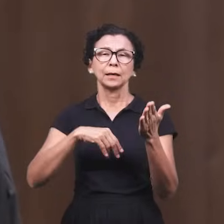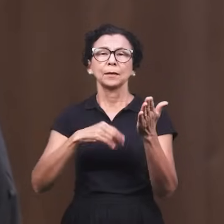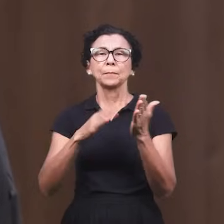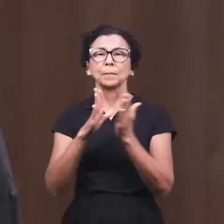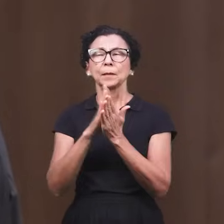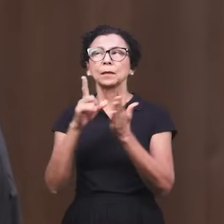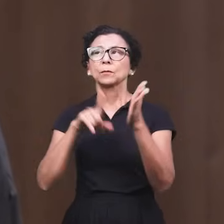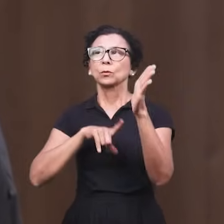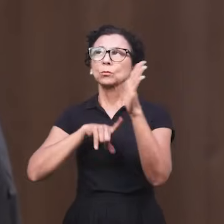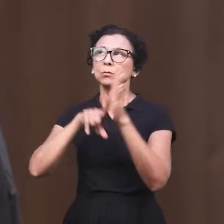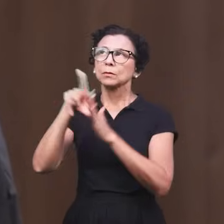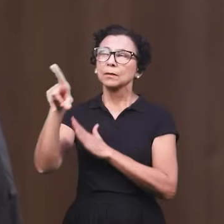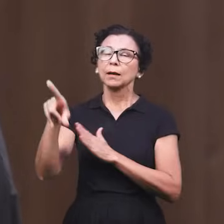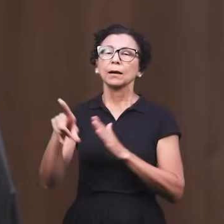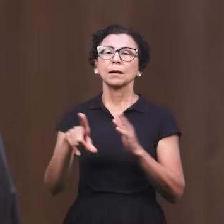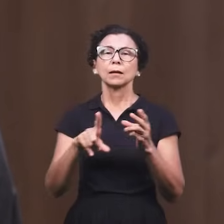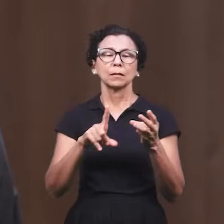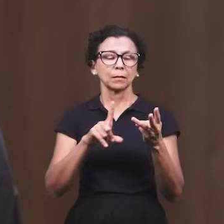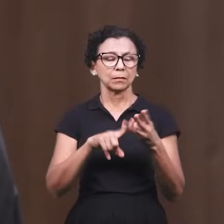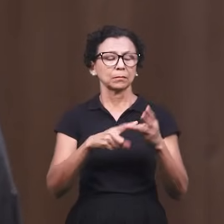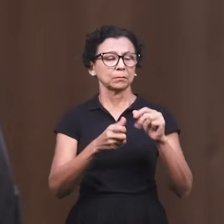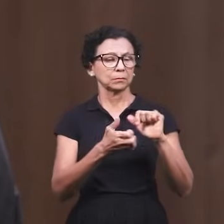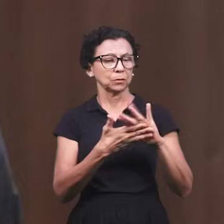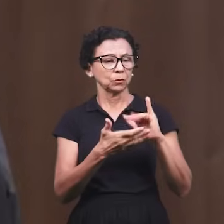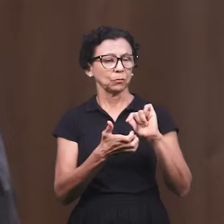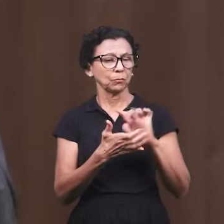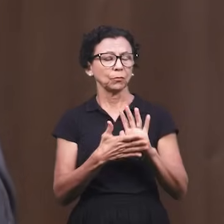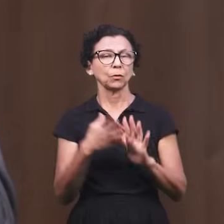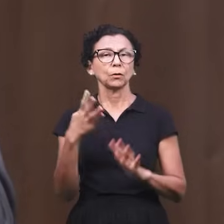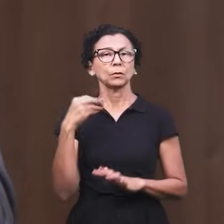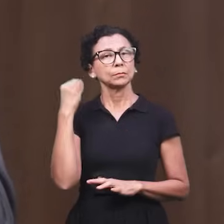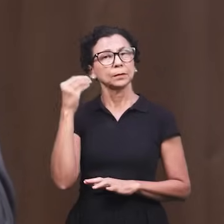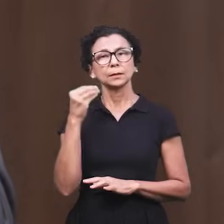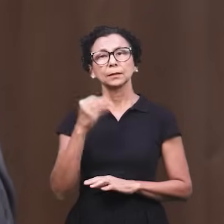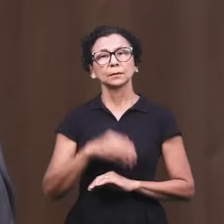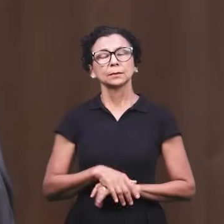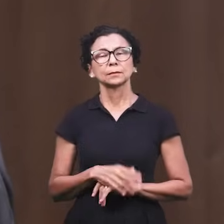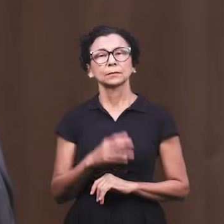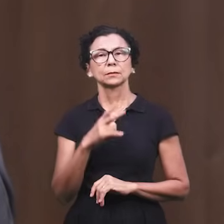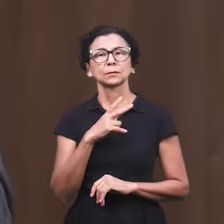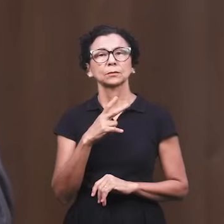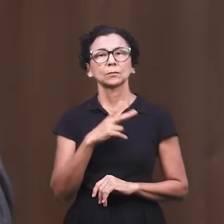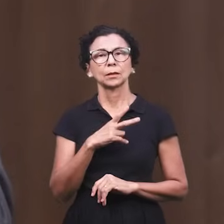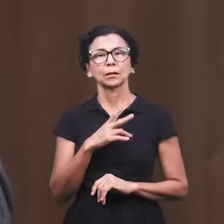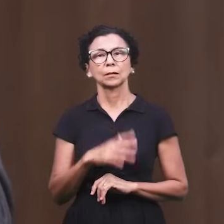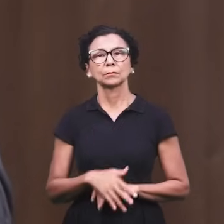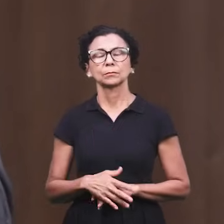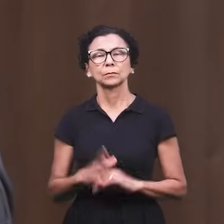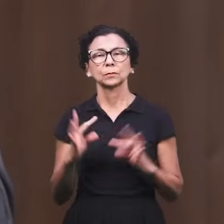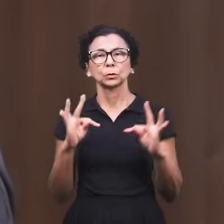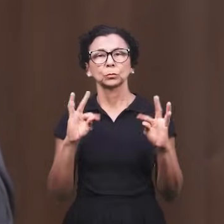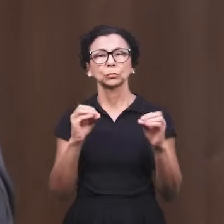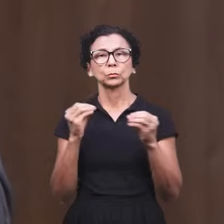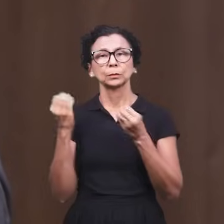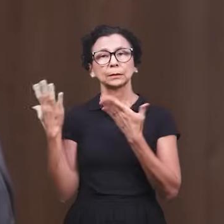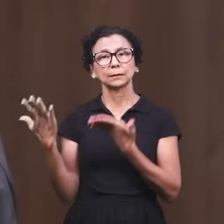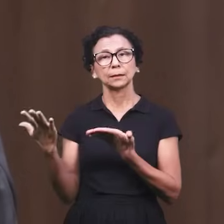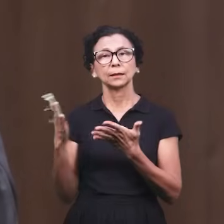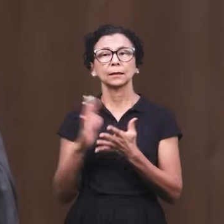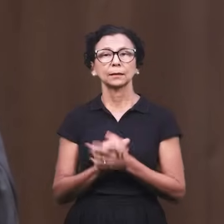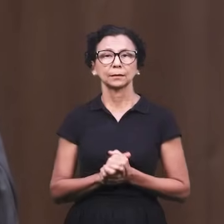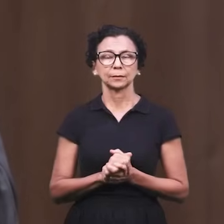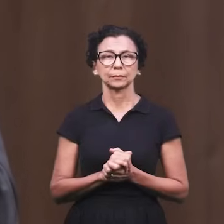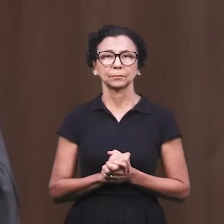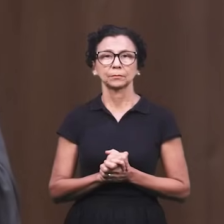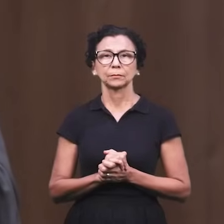louvor, viver essa fé, viver a sua experiência com Deus. Essa entrega, né, nós chamamos Jesus de